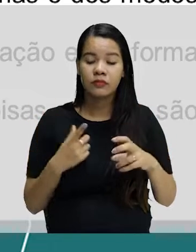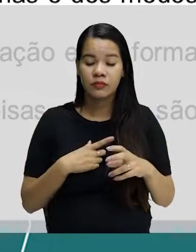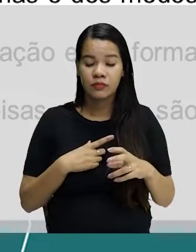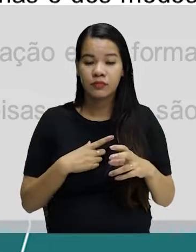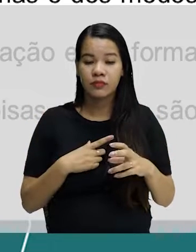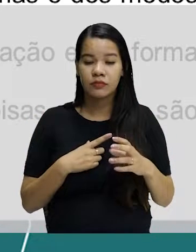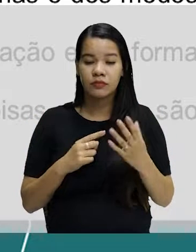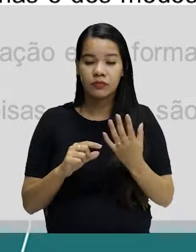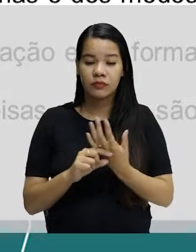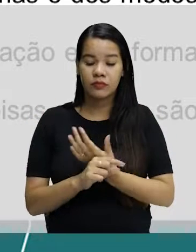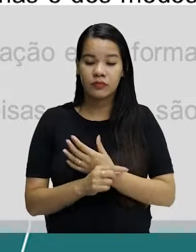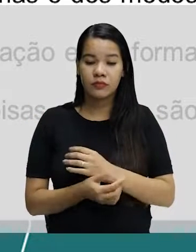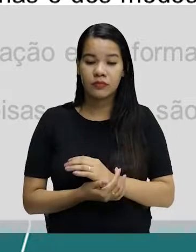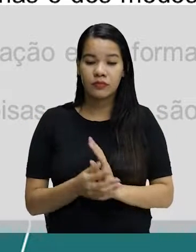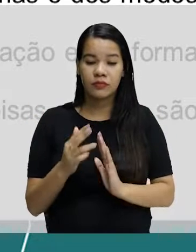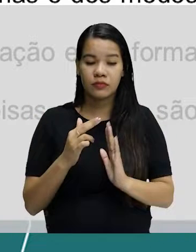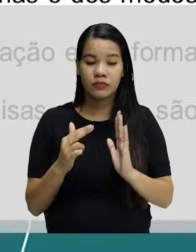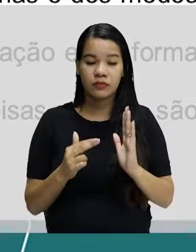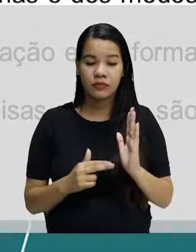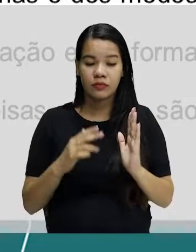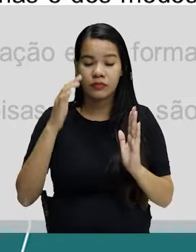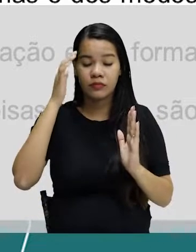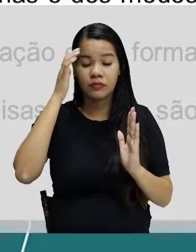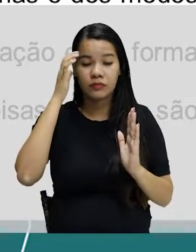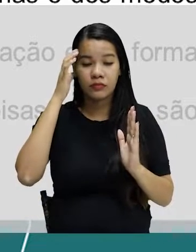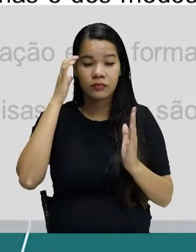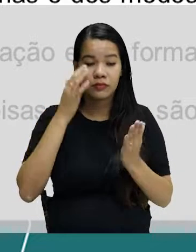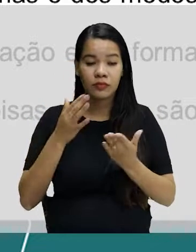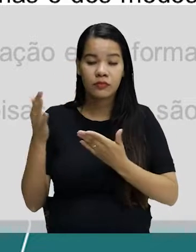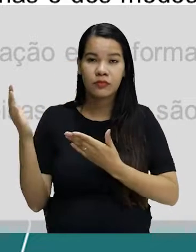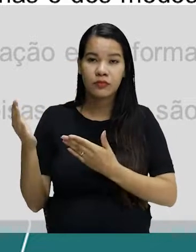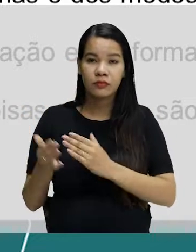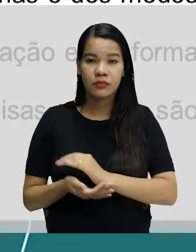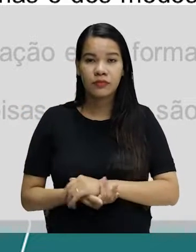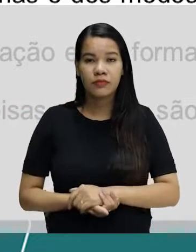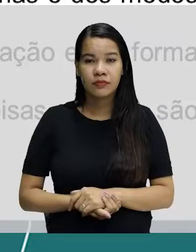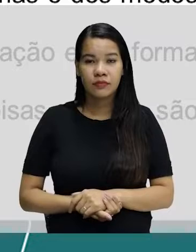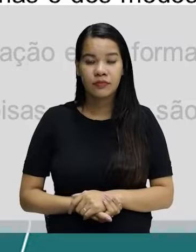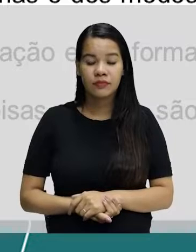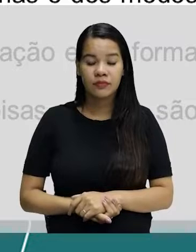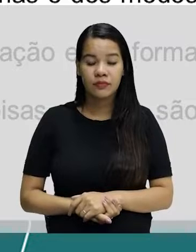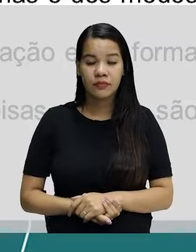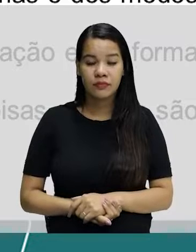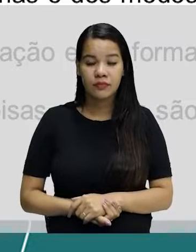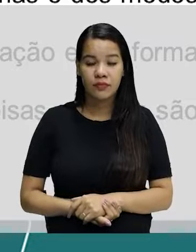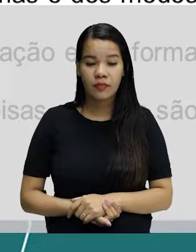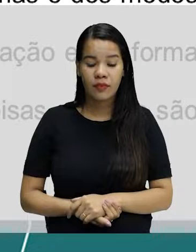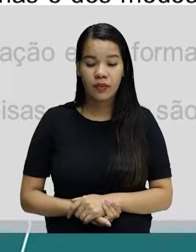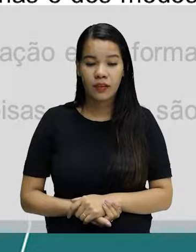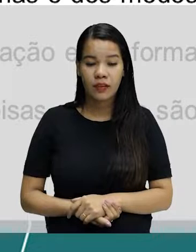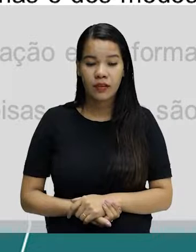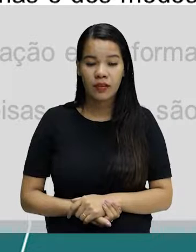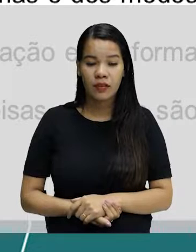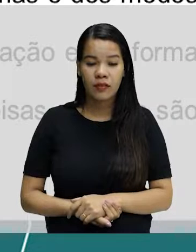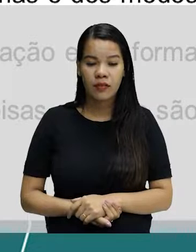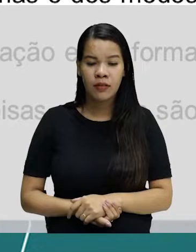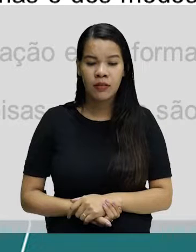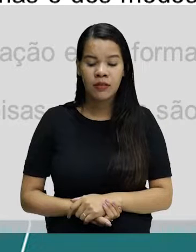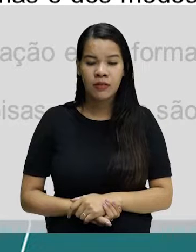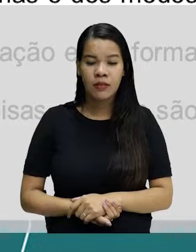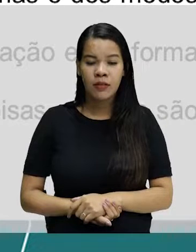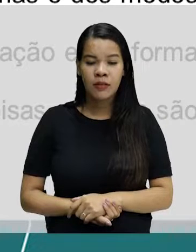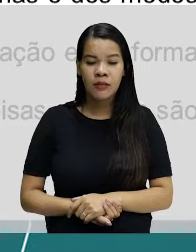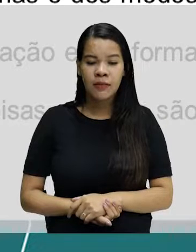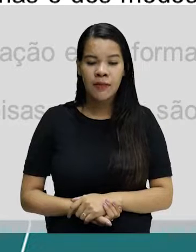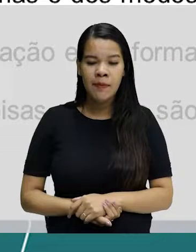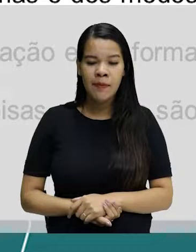autor querido, Wittgenstein, e sua filosofia, é correto afirmar. Vamos lá. Letra A. Defende que a tarefa